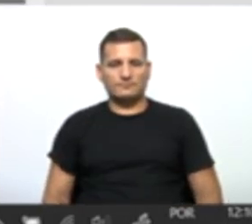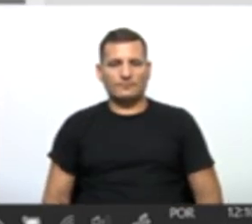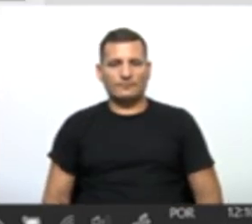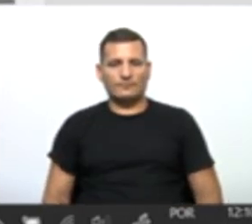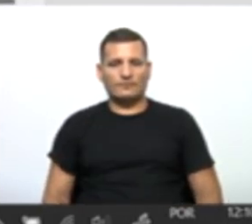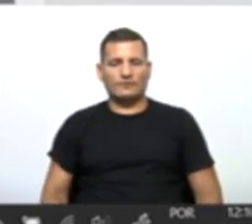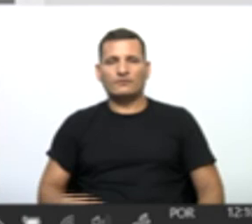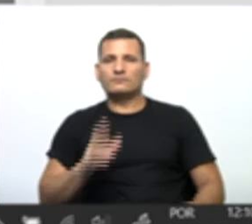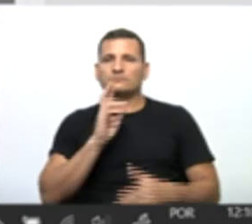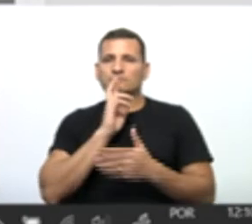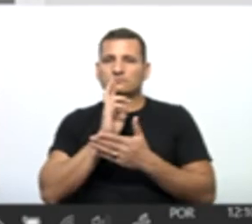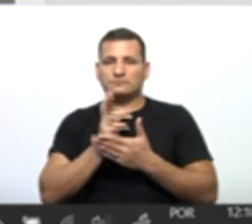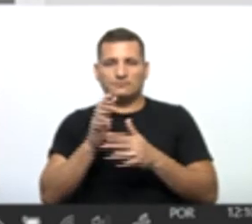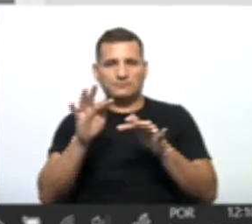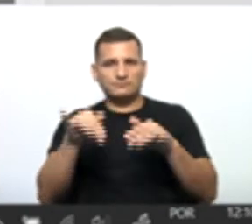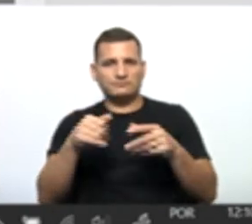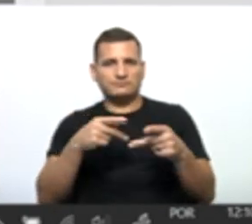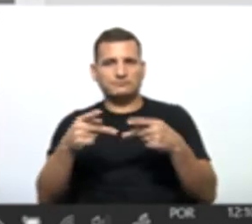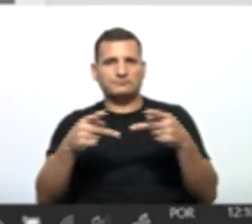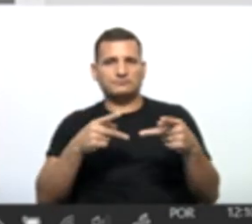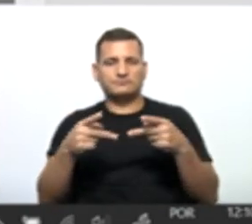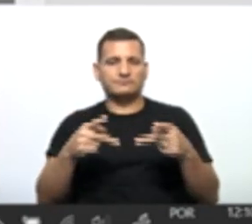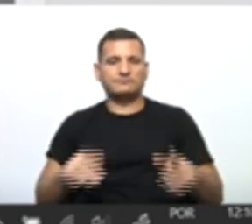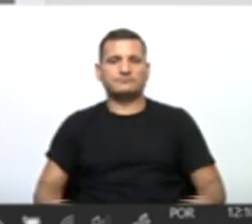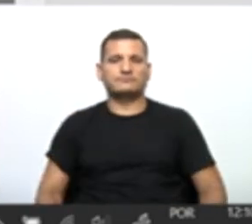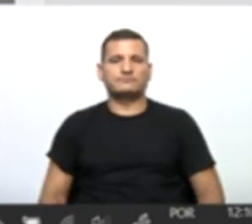no resultado final do projeto.